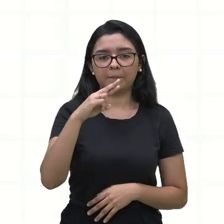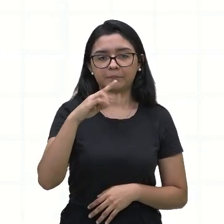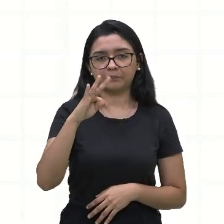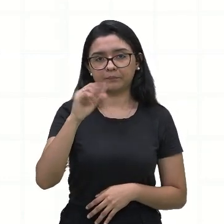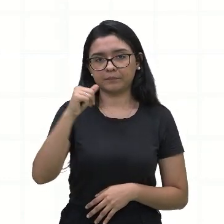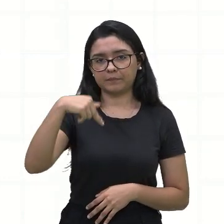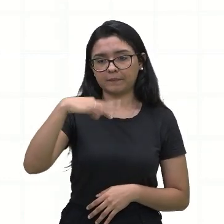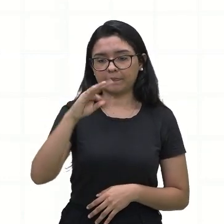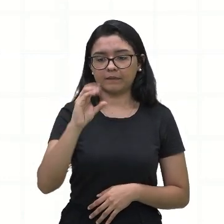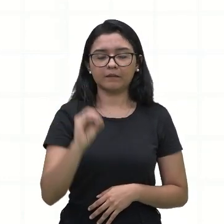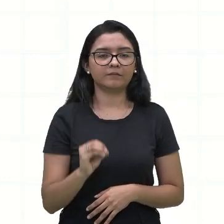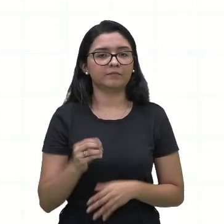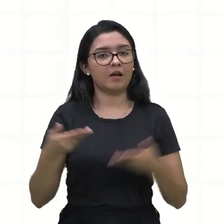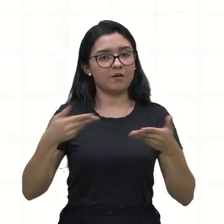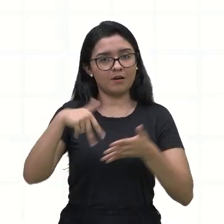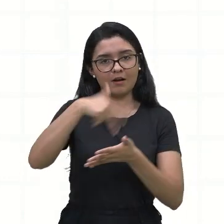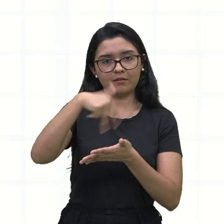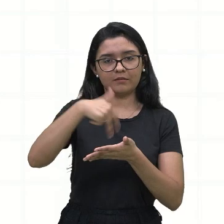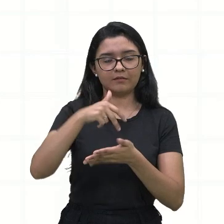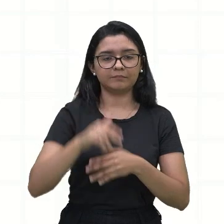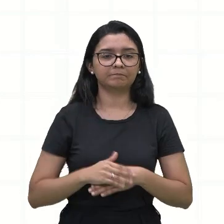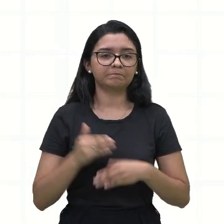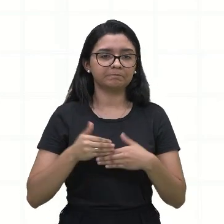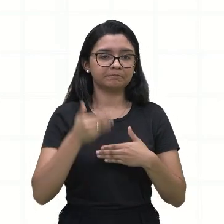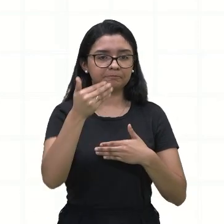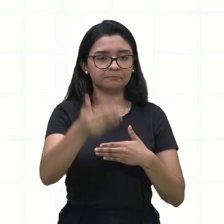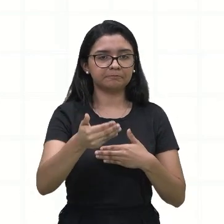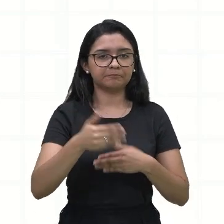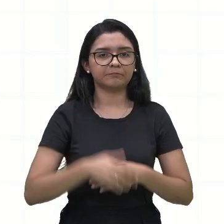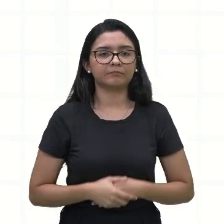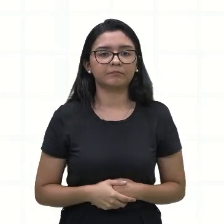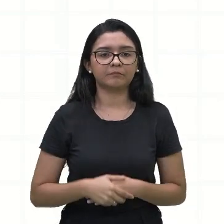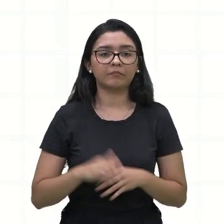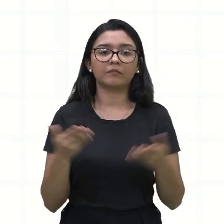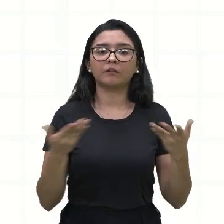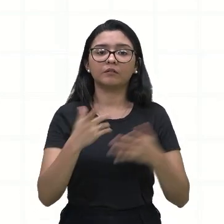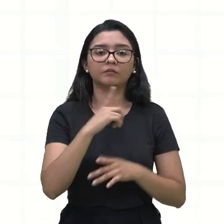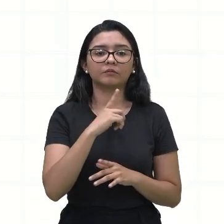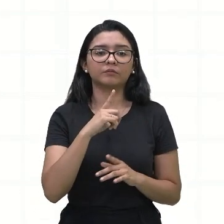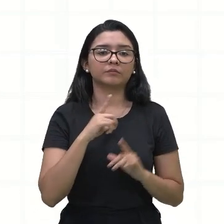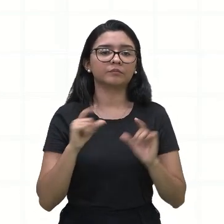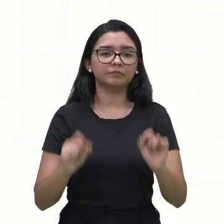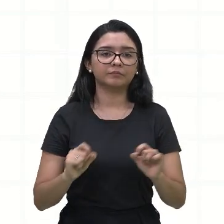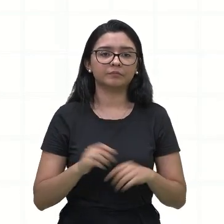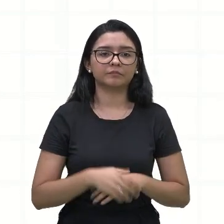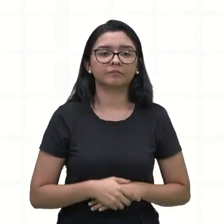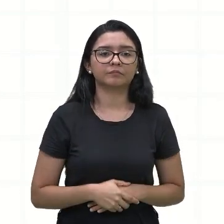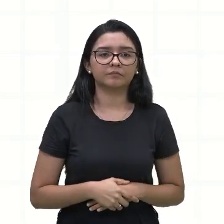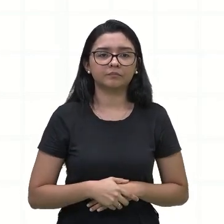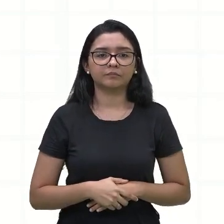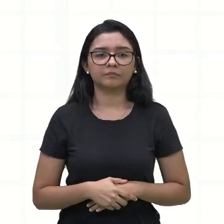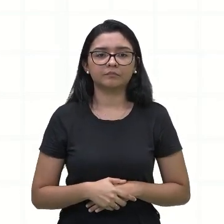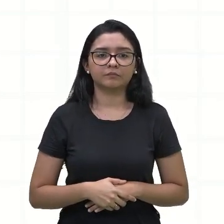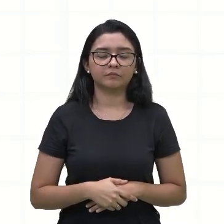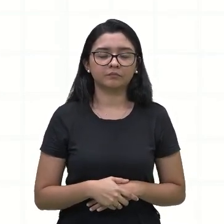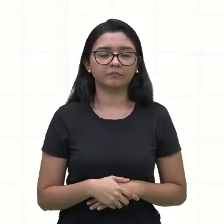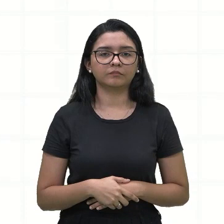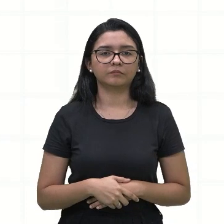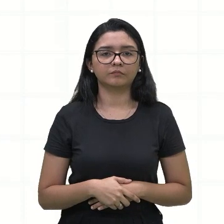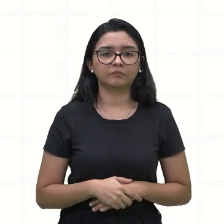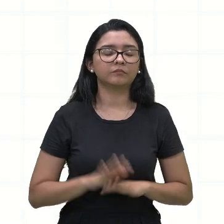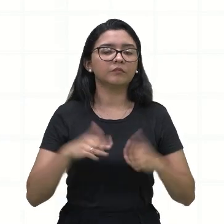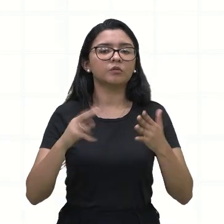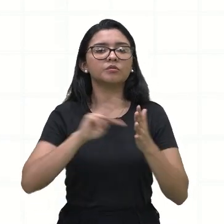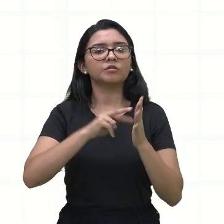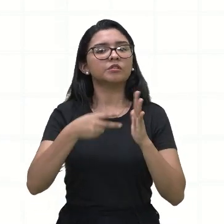dance agora, ok? Muito bem, vamos prosseguindo, vamos lá? Então temos aqui, olha só, cada uma das causas o